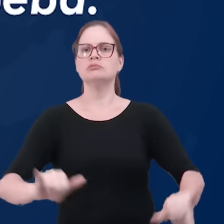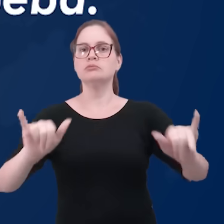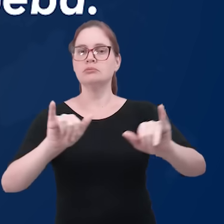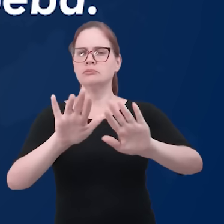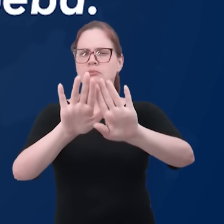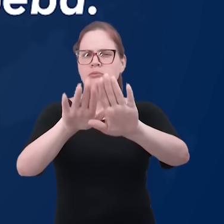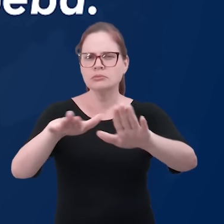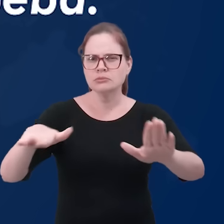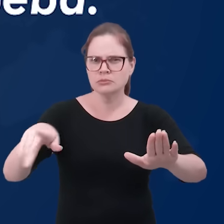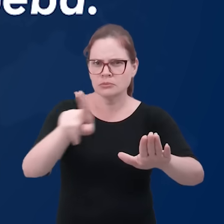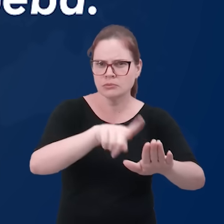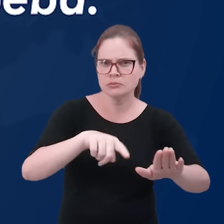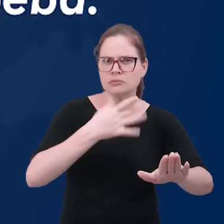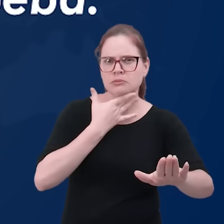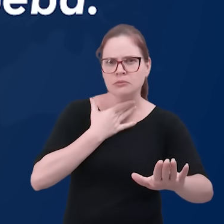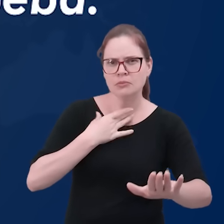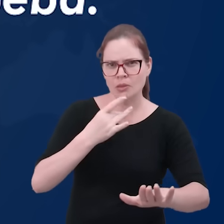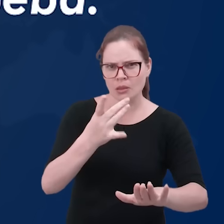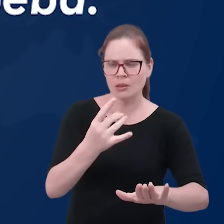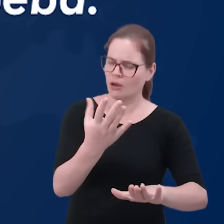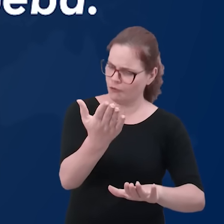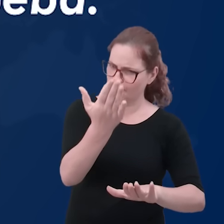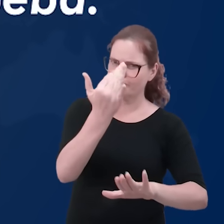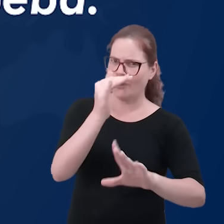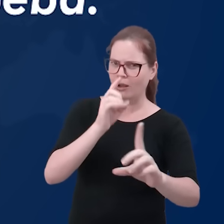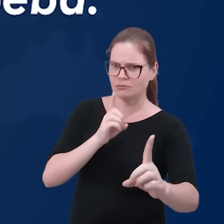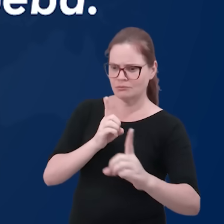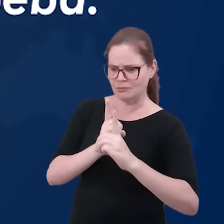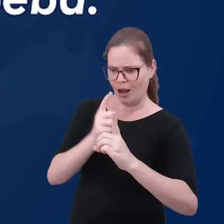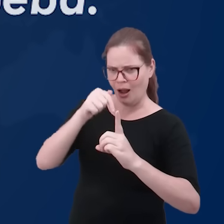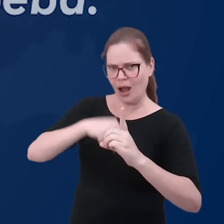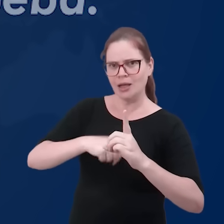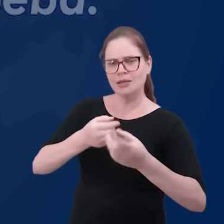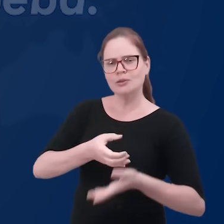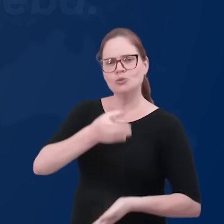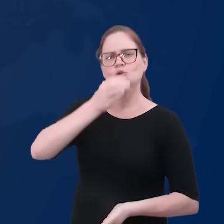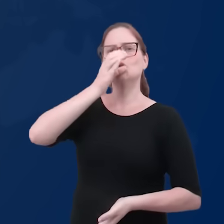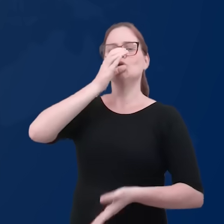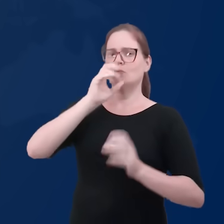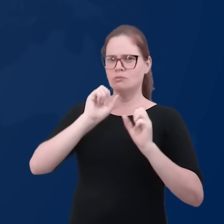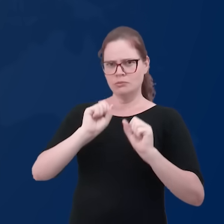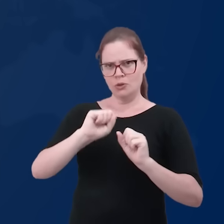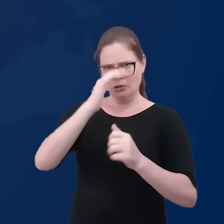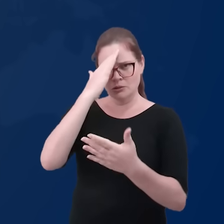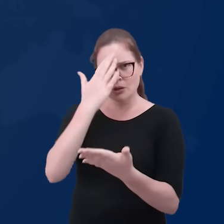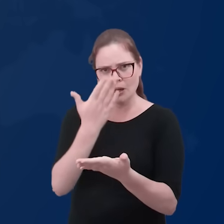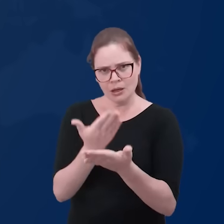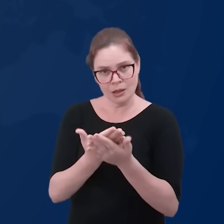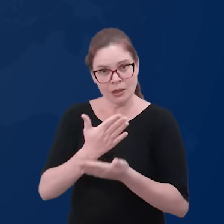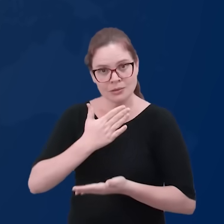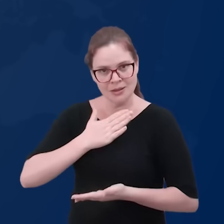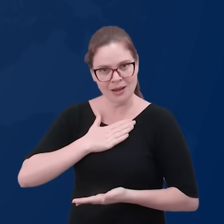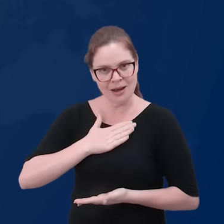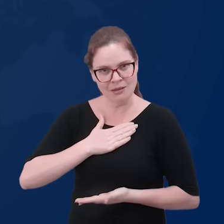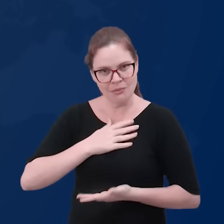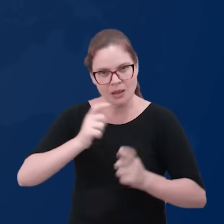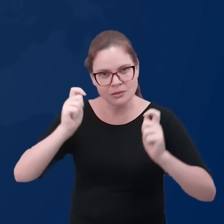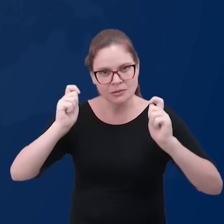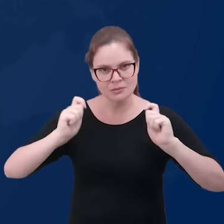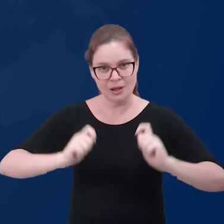dizendo: Se alguém tem sede, venha a mim e beba. Quem crê em mim, como diz a